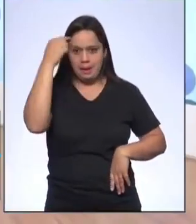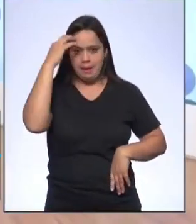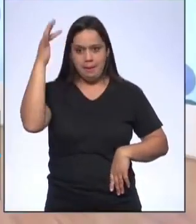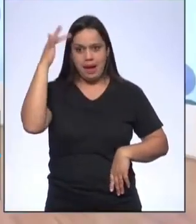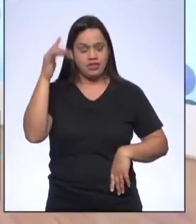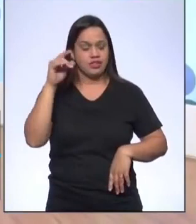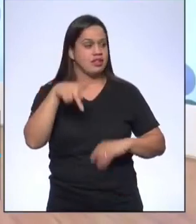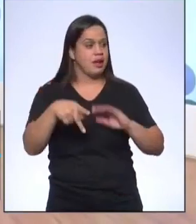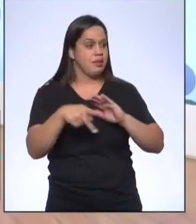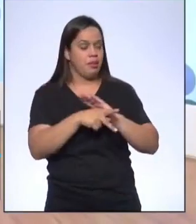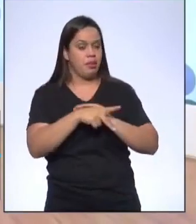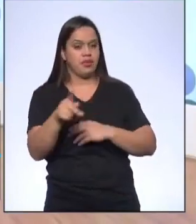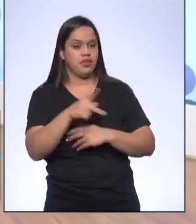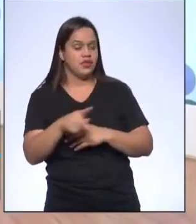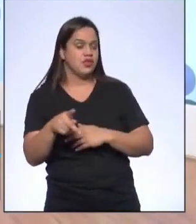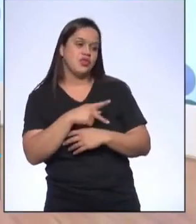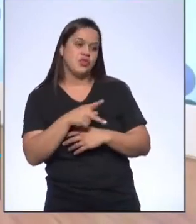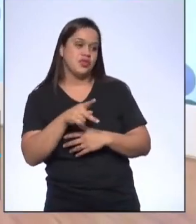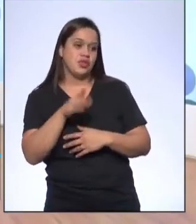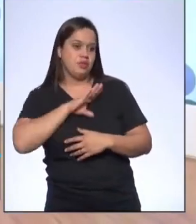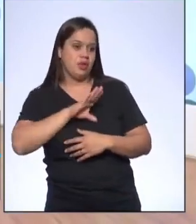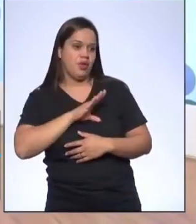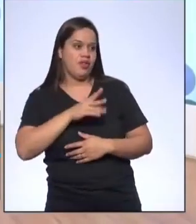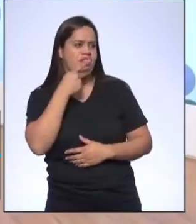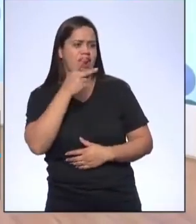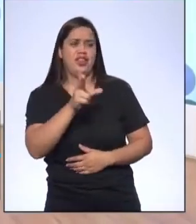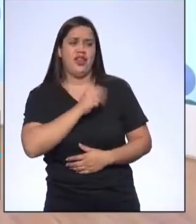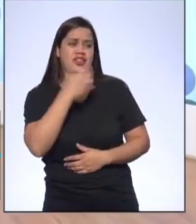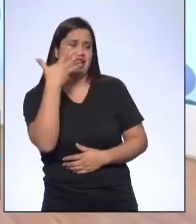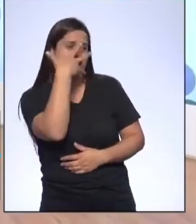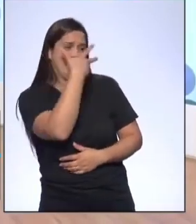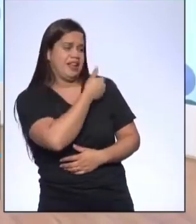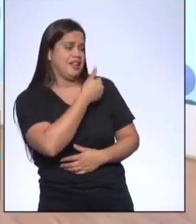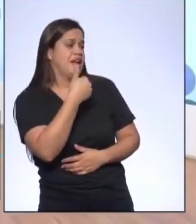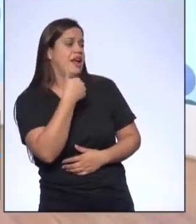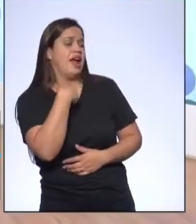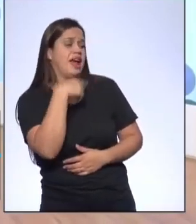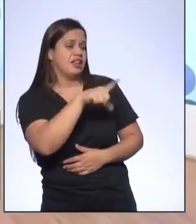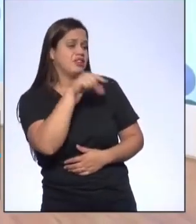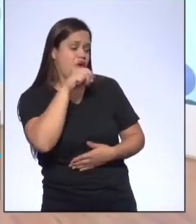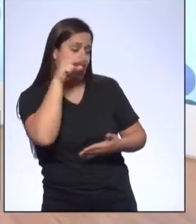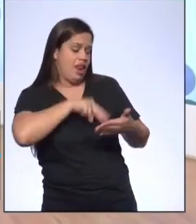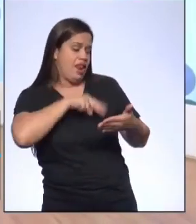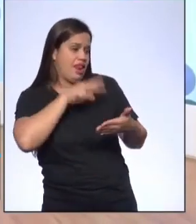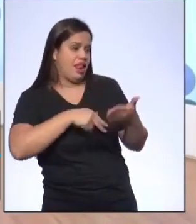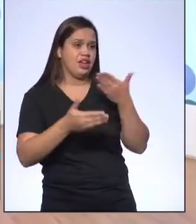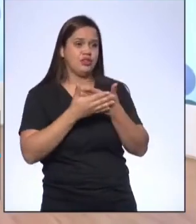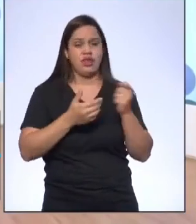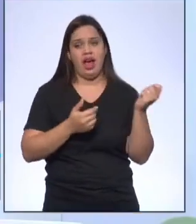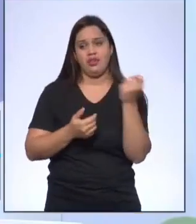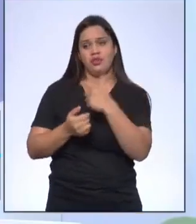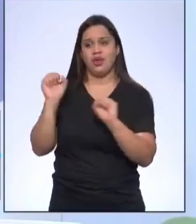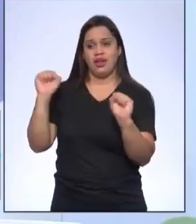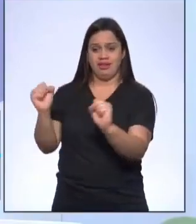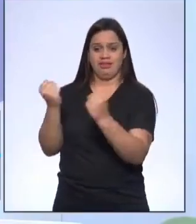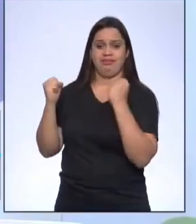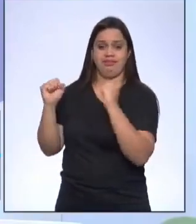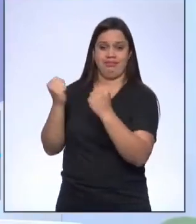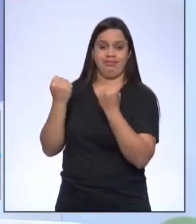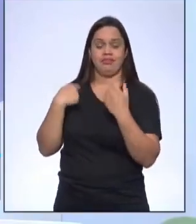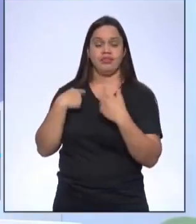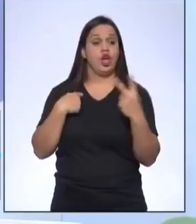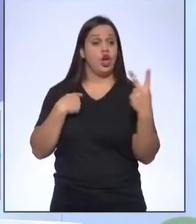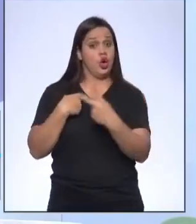que pergunta isso, vai falar, nossa, que linda, ela prefere ler, estudar. Então, assim, os dois argumentos valem?